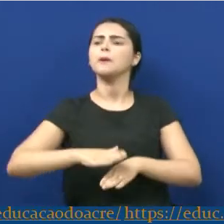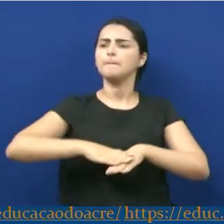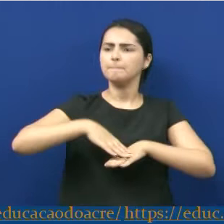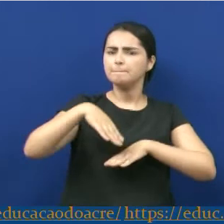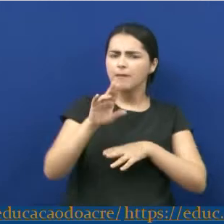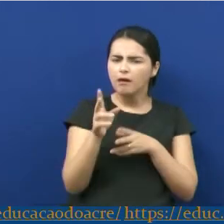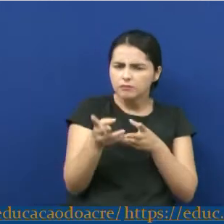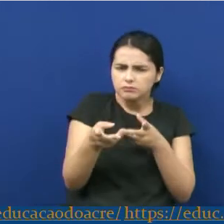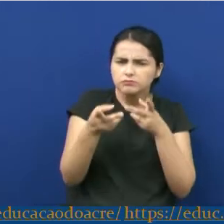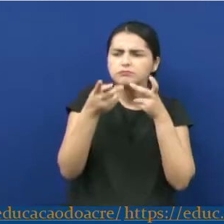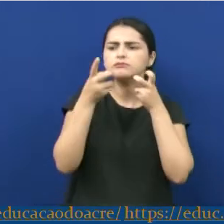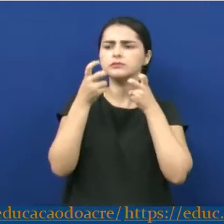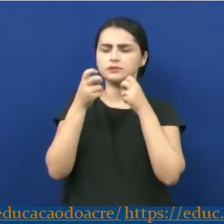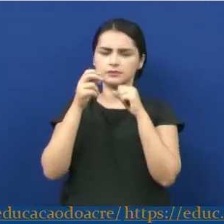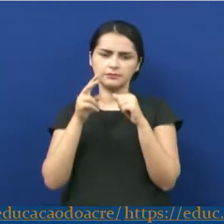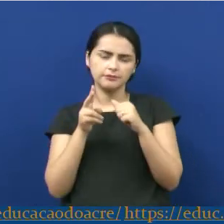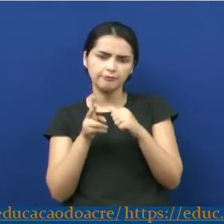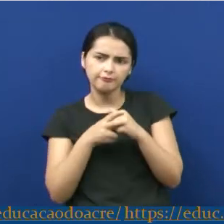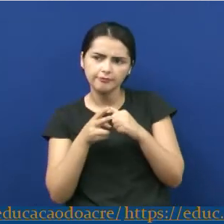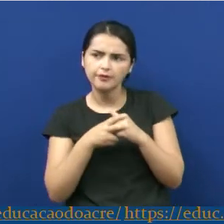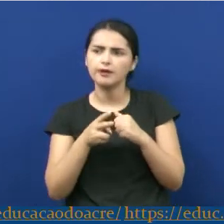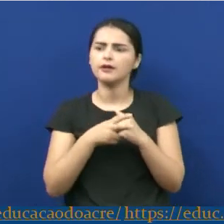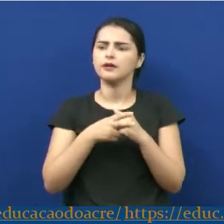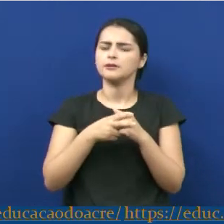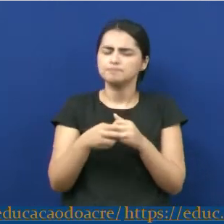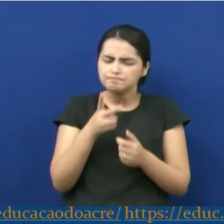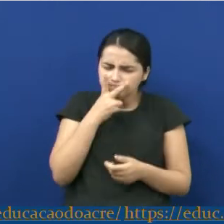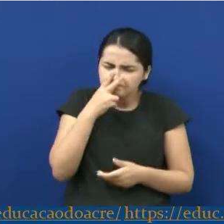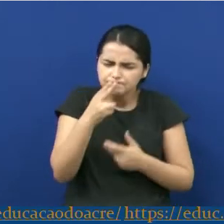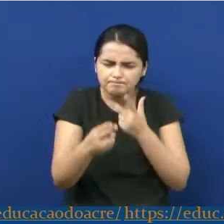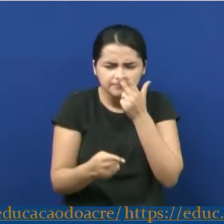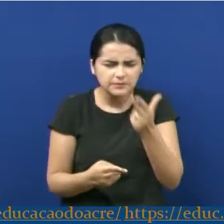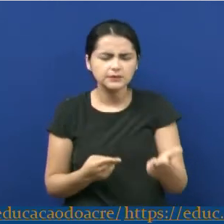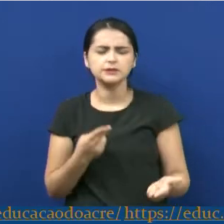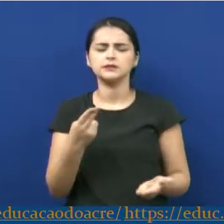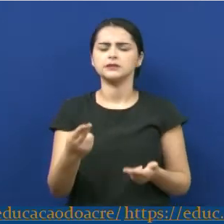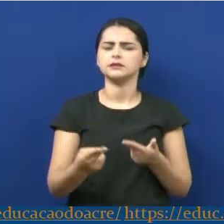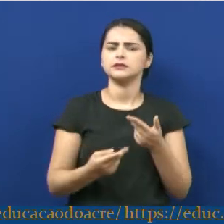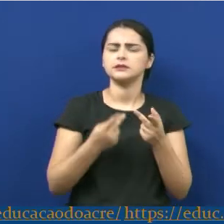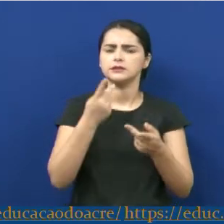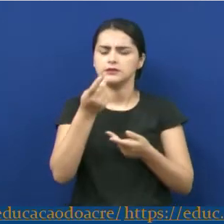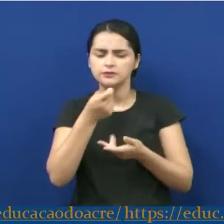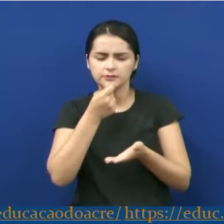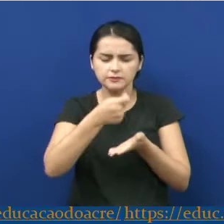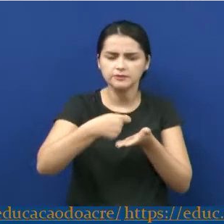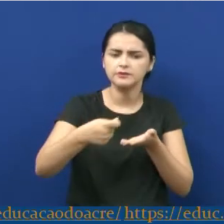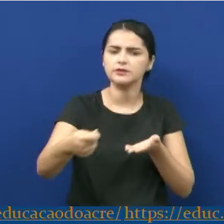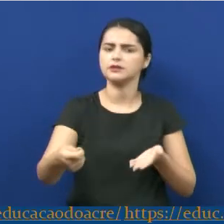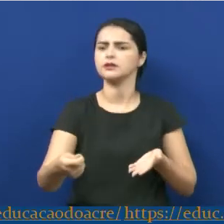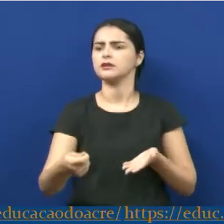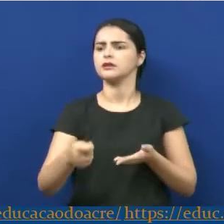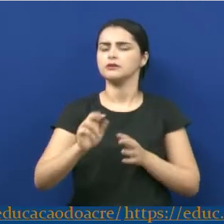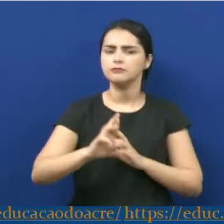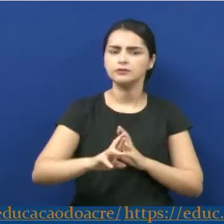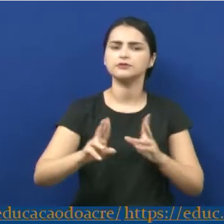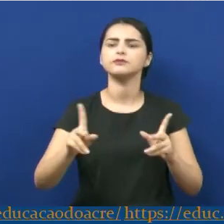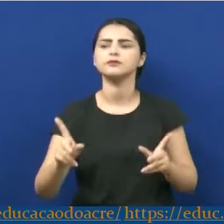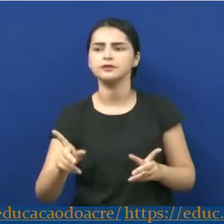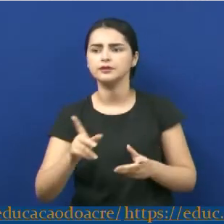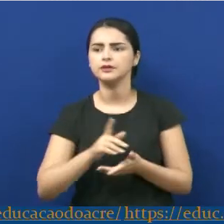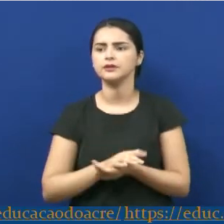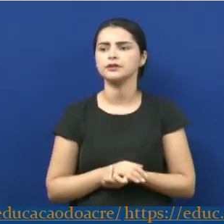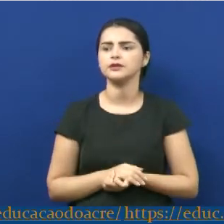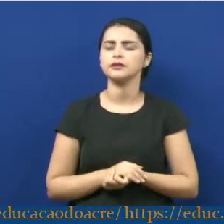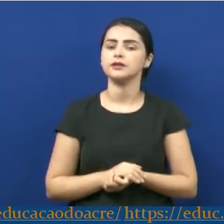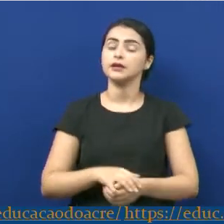um detalhe, porque os verbos são praticamente iguais, com as pronúncias muito parecidas, mas obviamente alguns verbos, a diferenciação